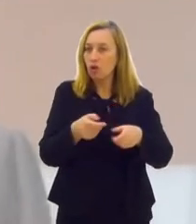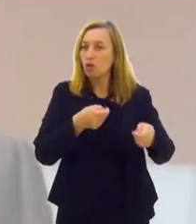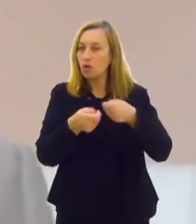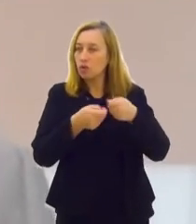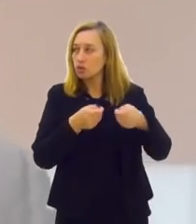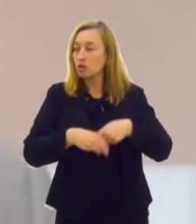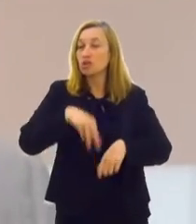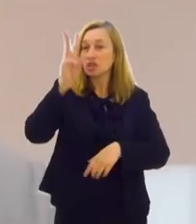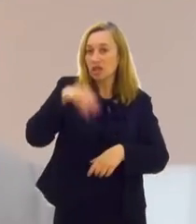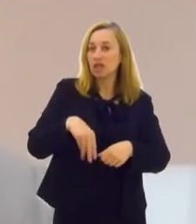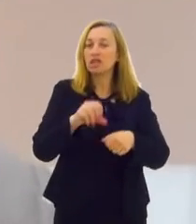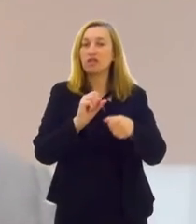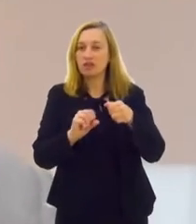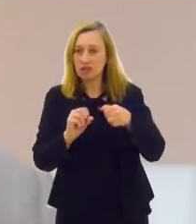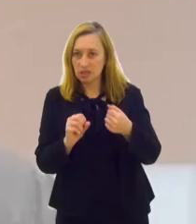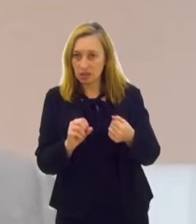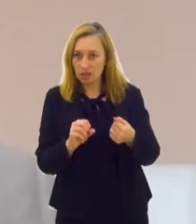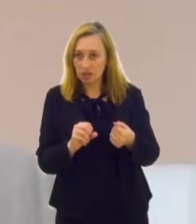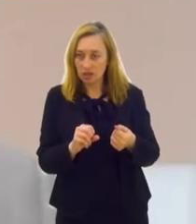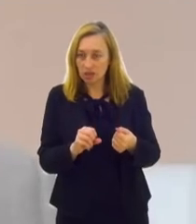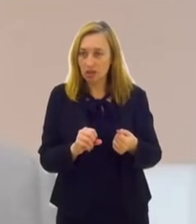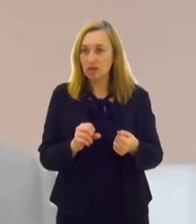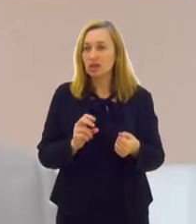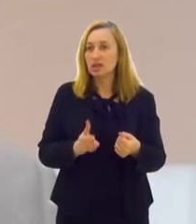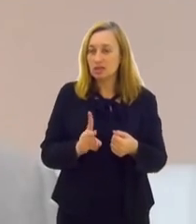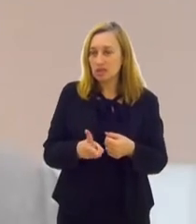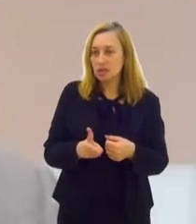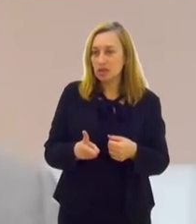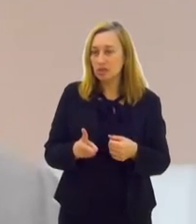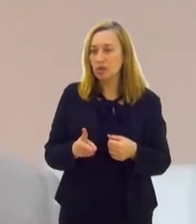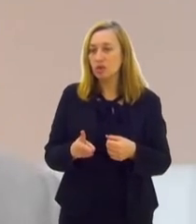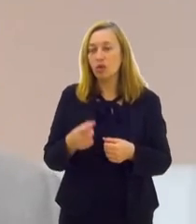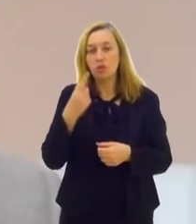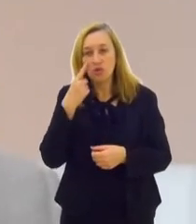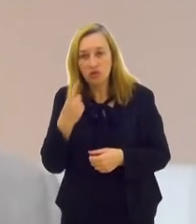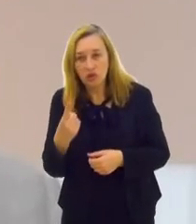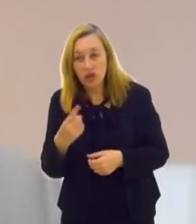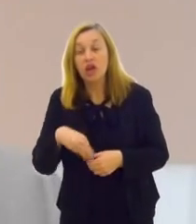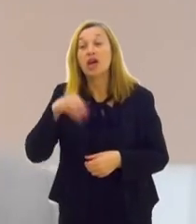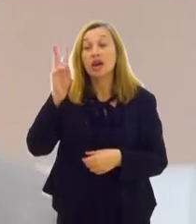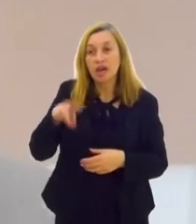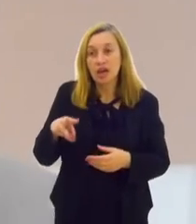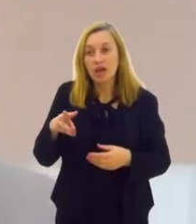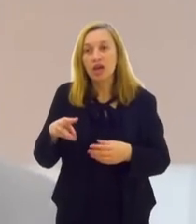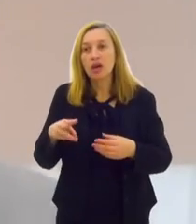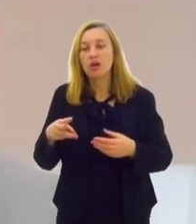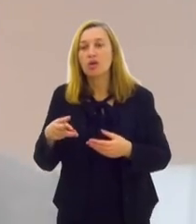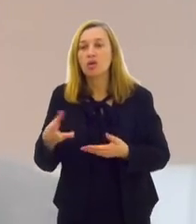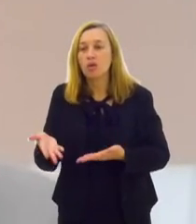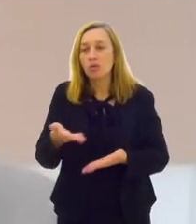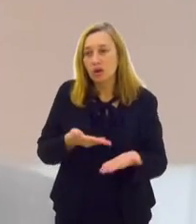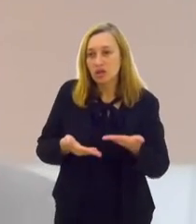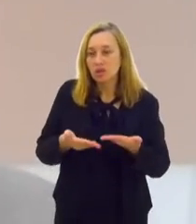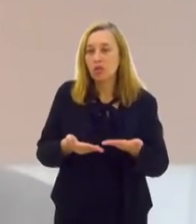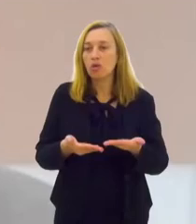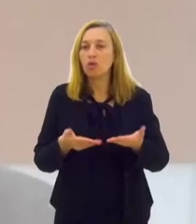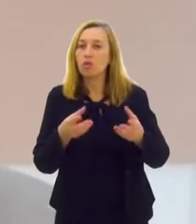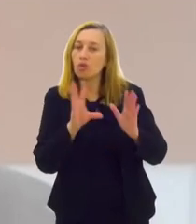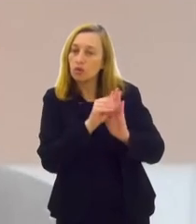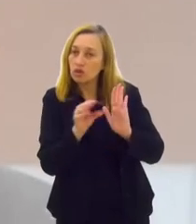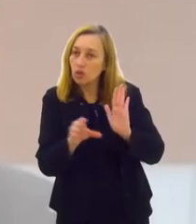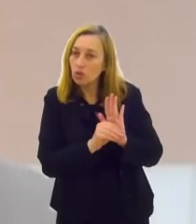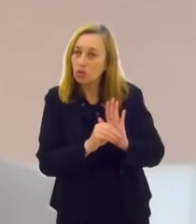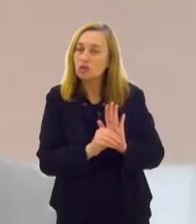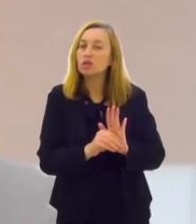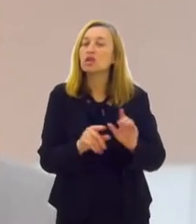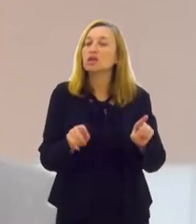quem está fazendo essa divulgação. O eleitor tem sempre como clicar num link e ver quem compartilhou e impulsionou aquele